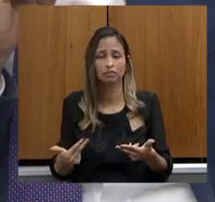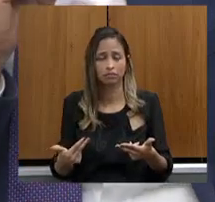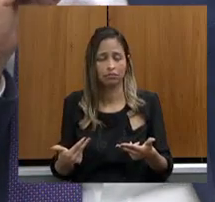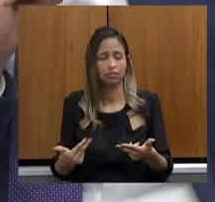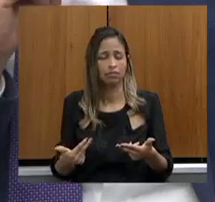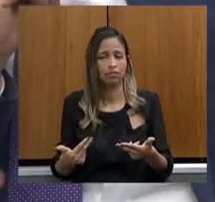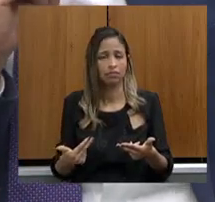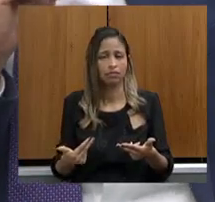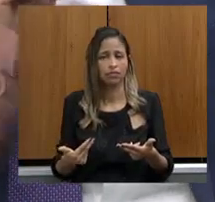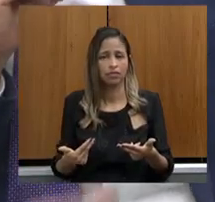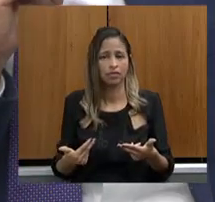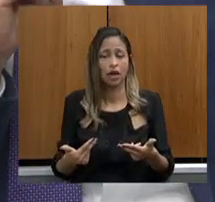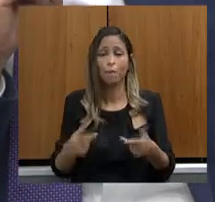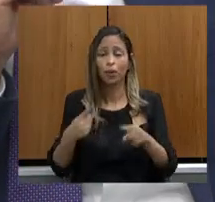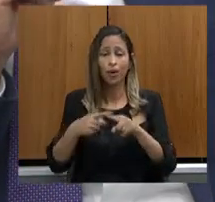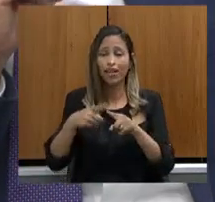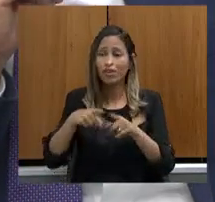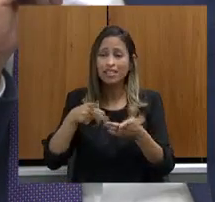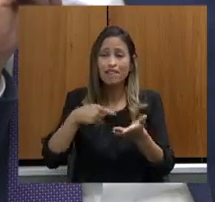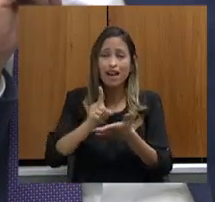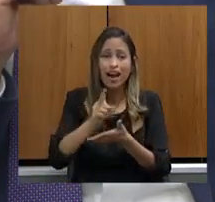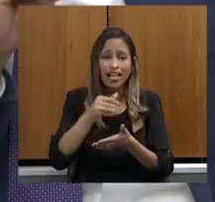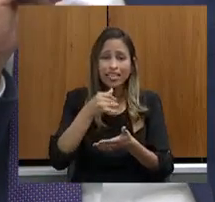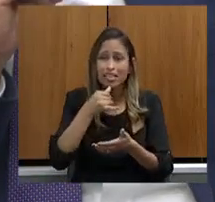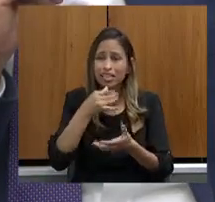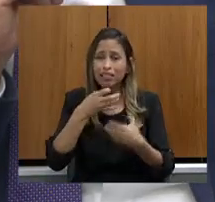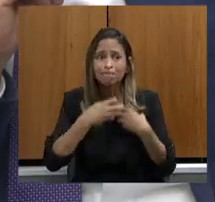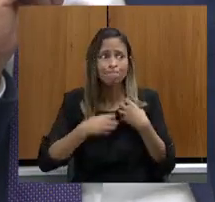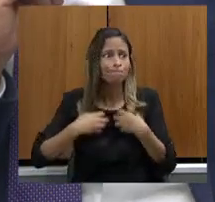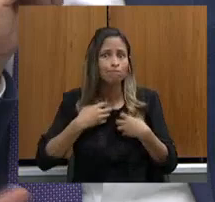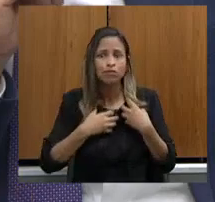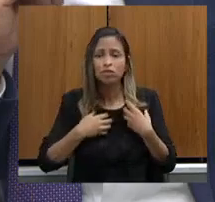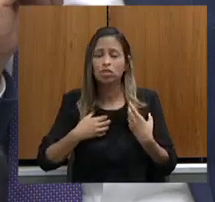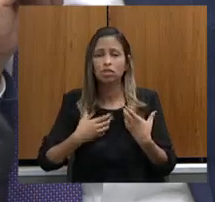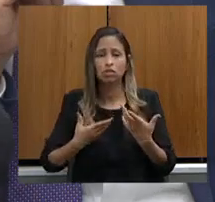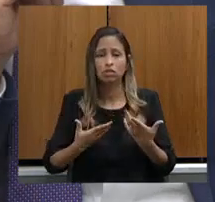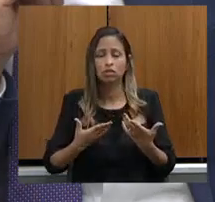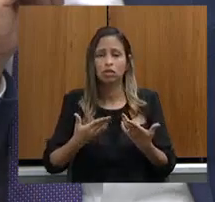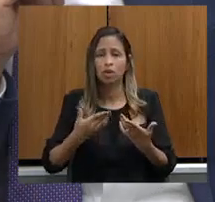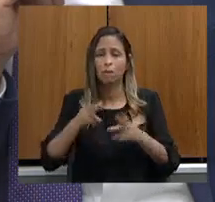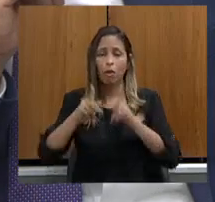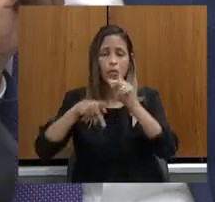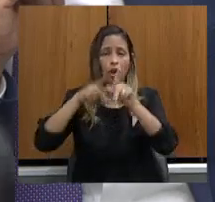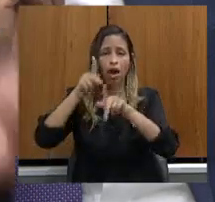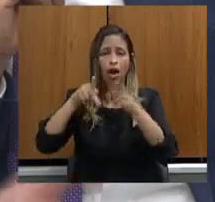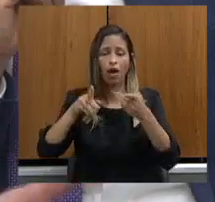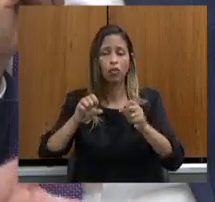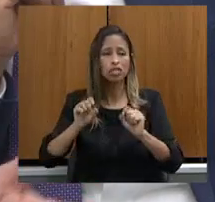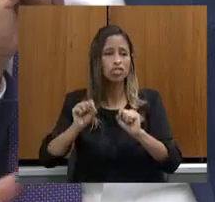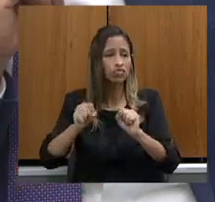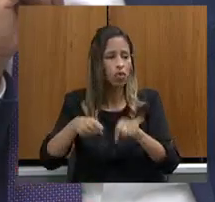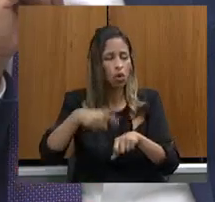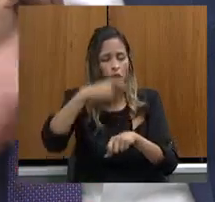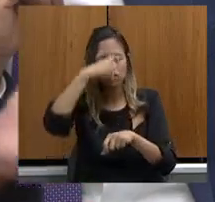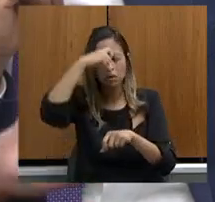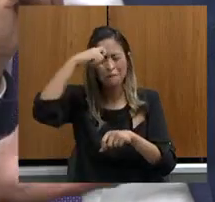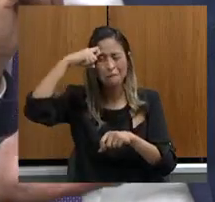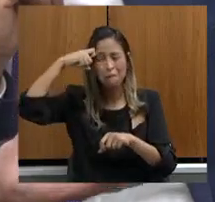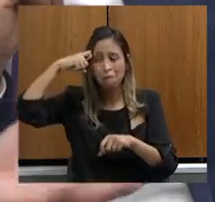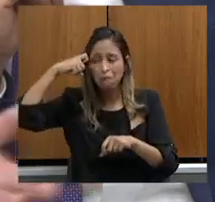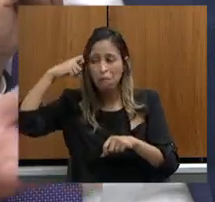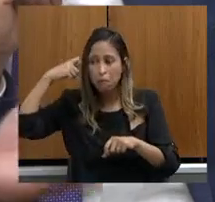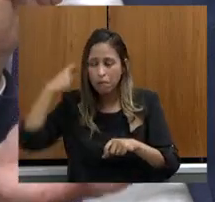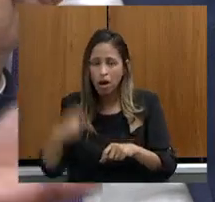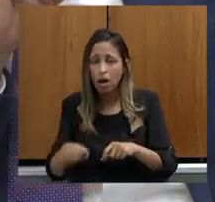disso e sai frustrado na comissão de Participação Popular um esforço enorme e